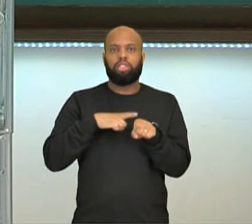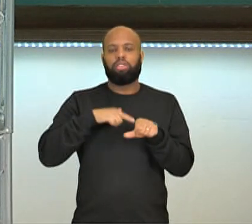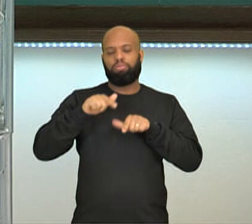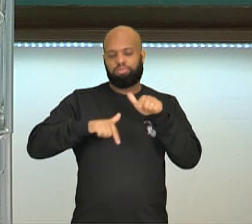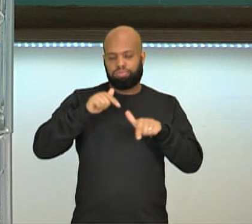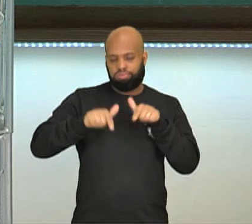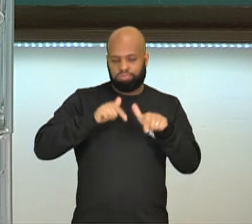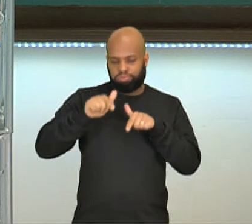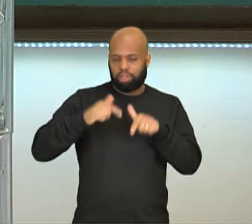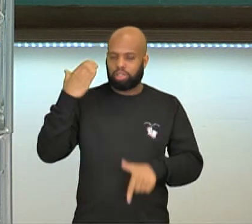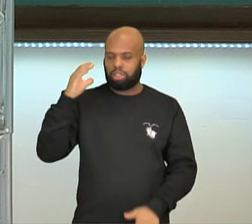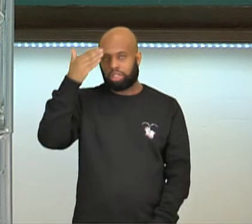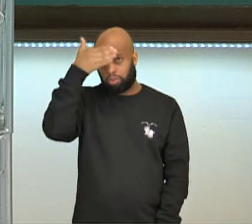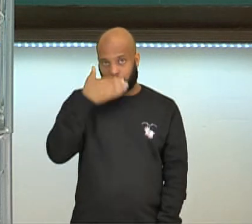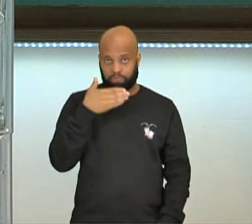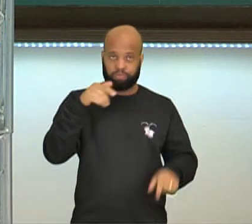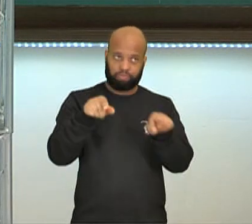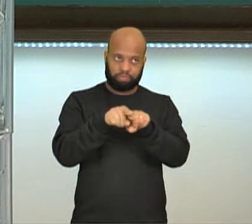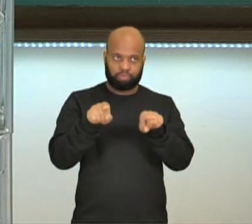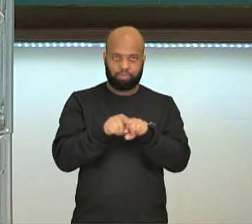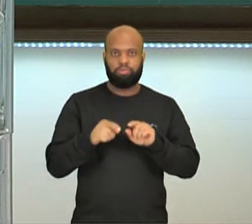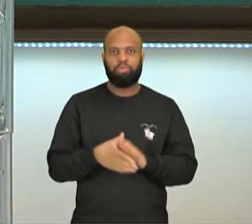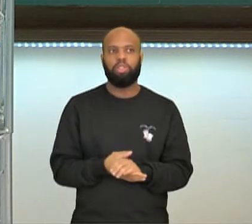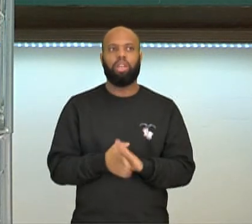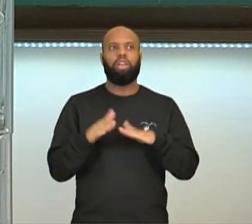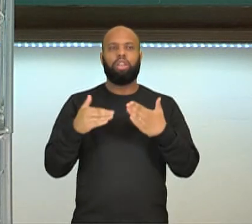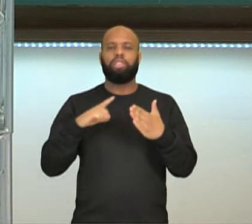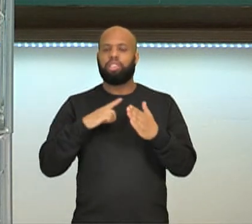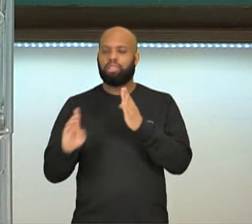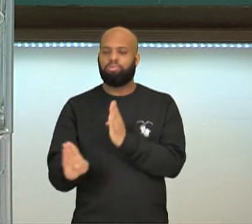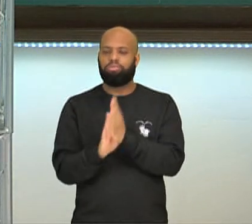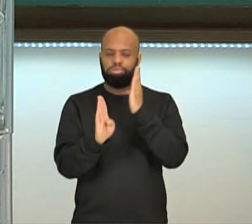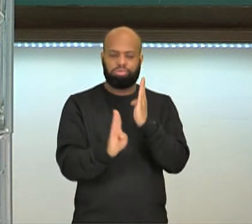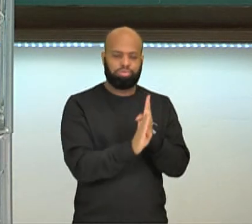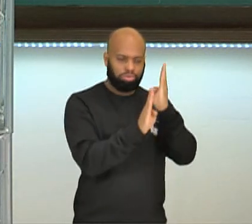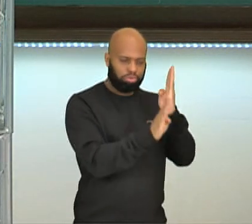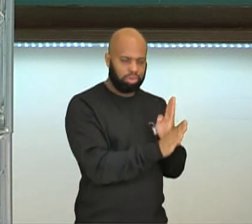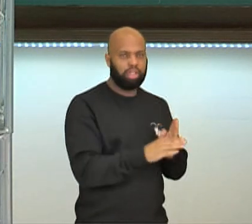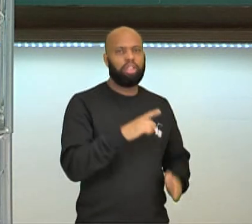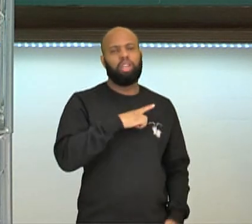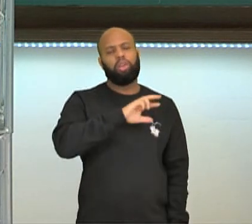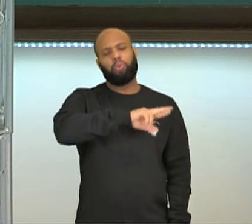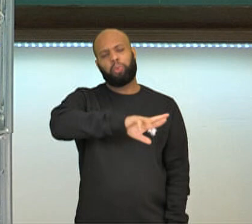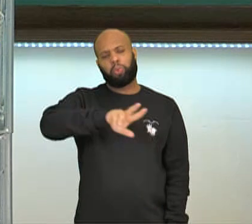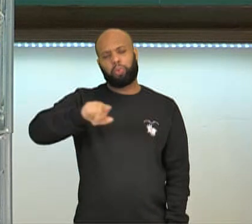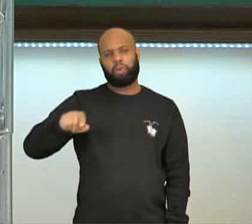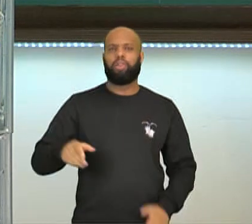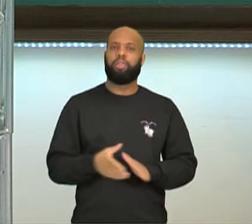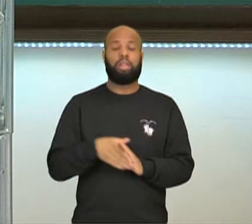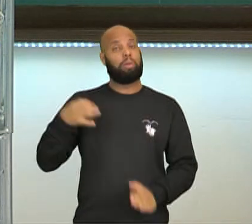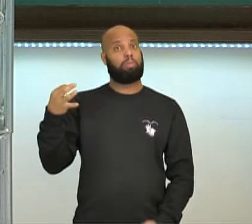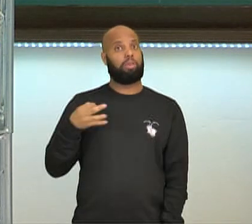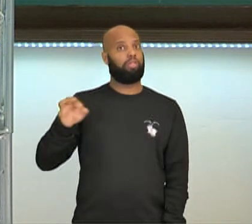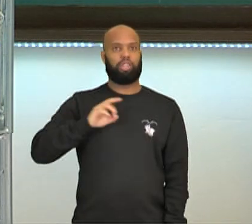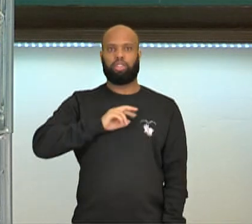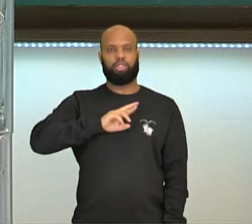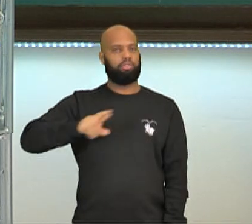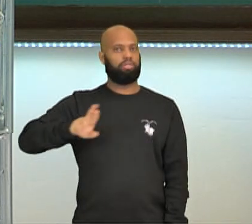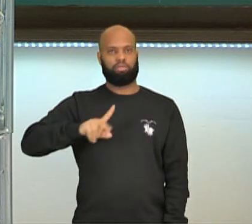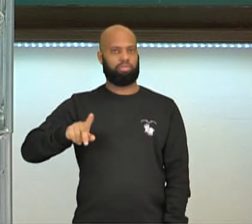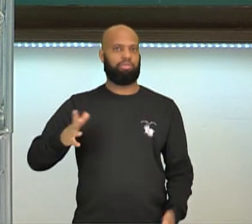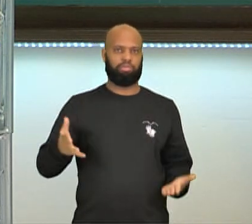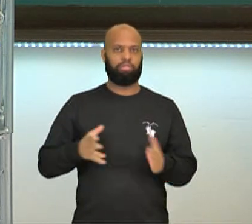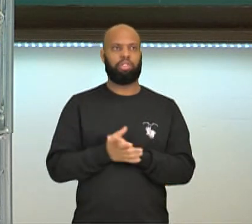trabalho científico de comprovações, achados, enfim, também não é perfeita, né,